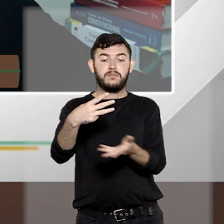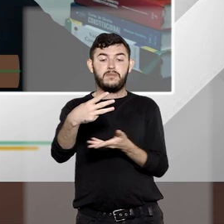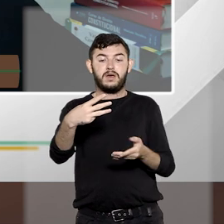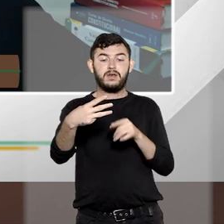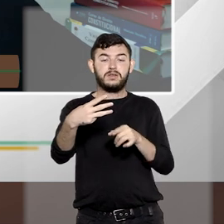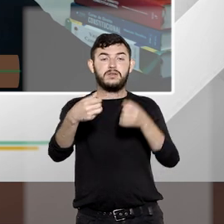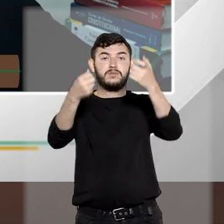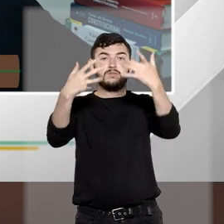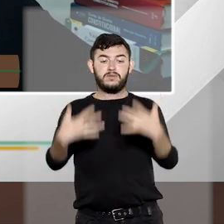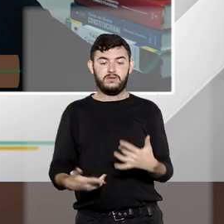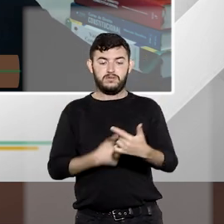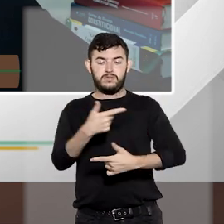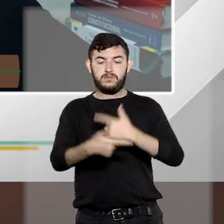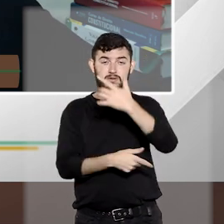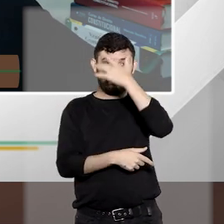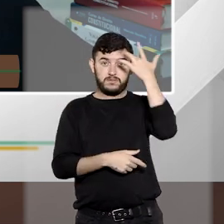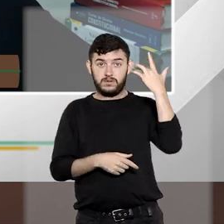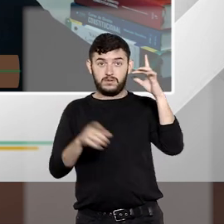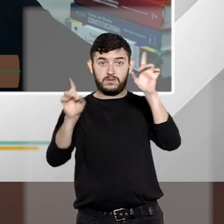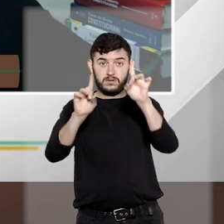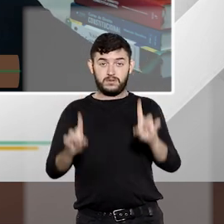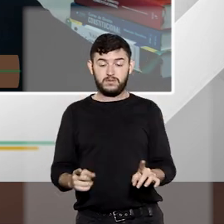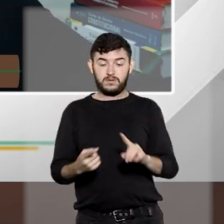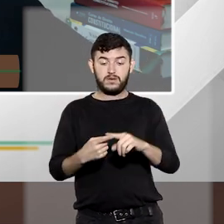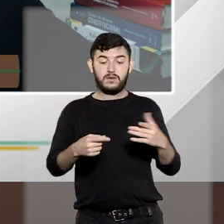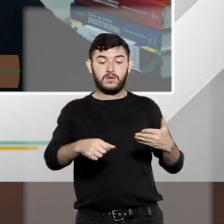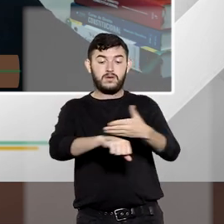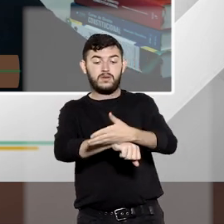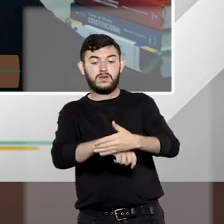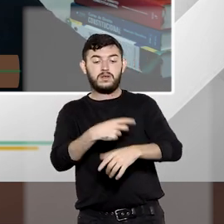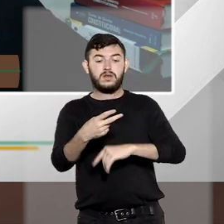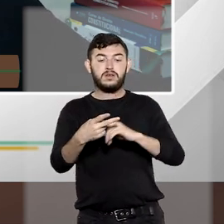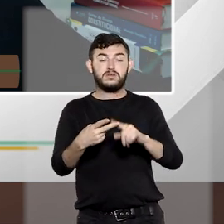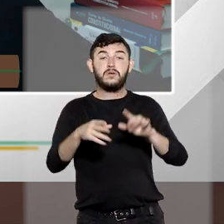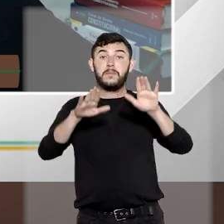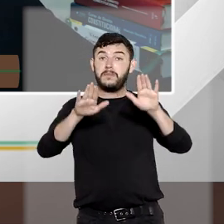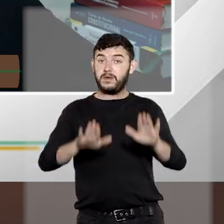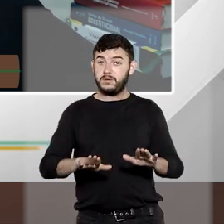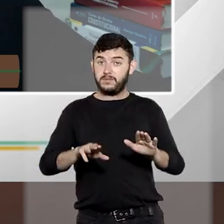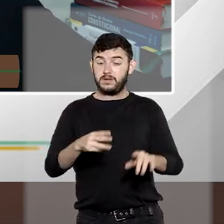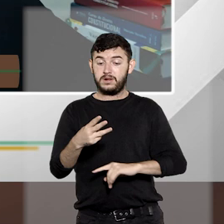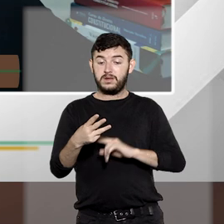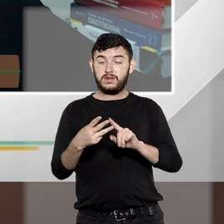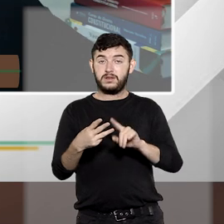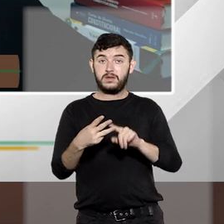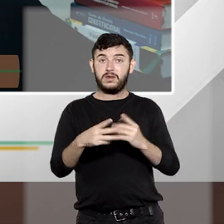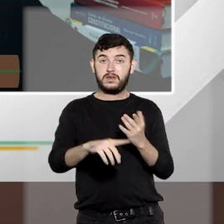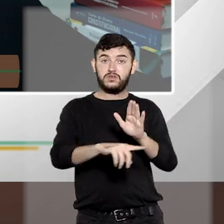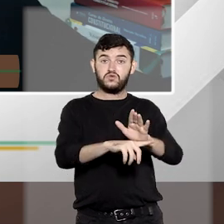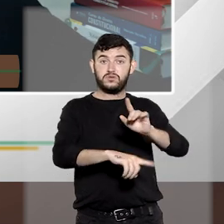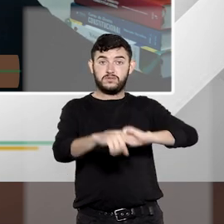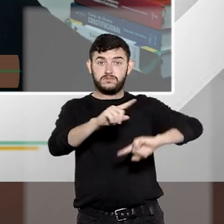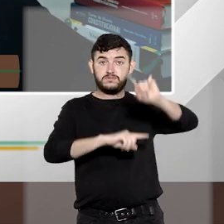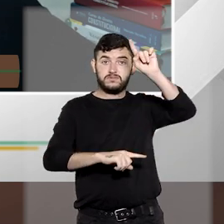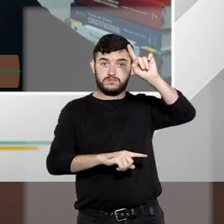trabalho da pessoa com deficiência: o pilar do ingresso, o pilar da permanência e o pilar da ascensão. Então, o artigo 34